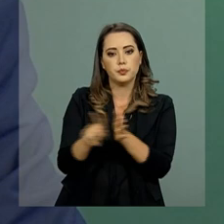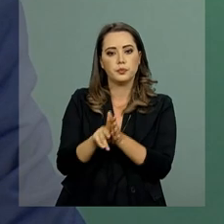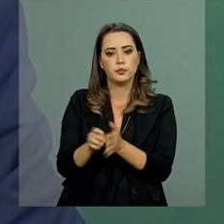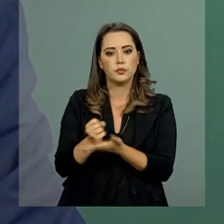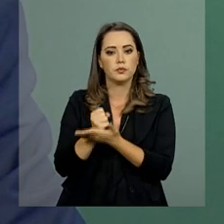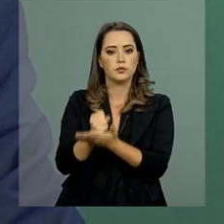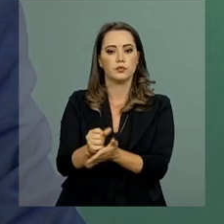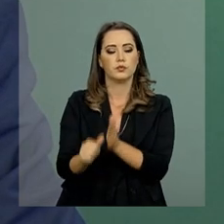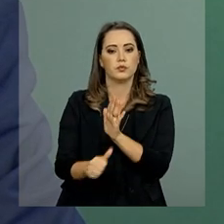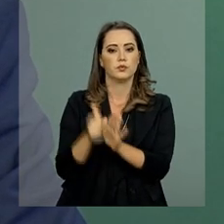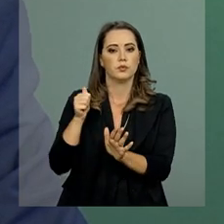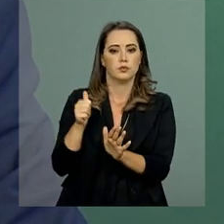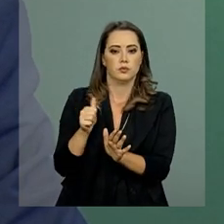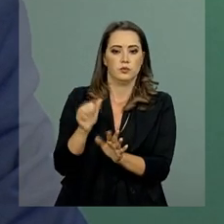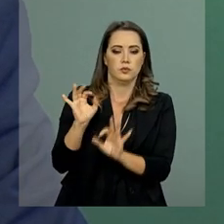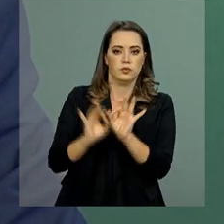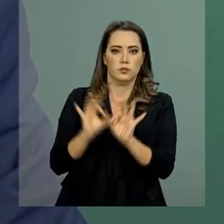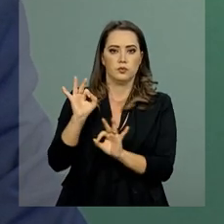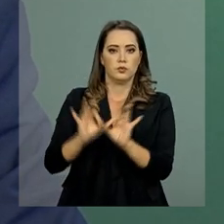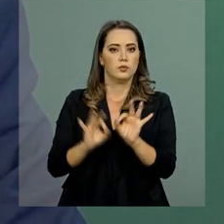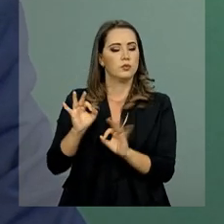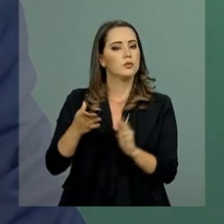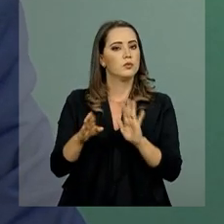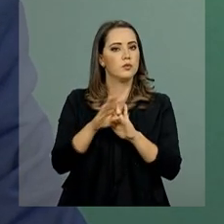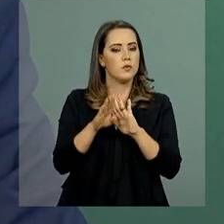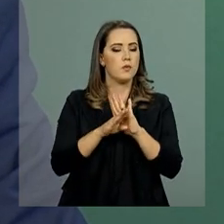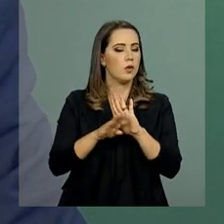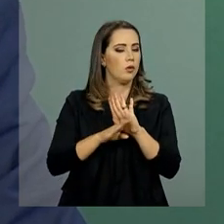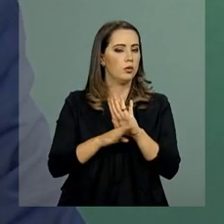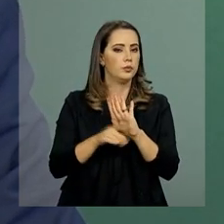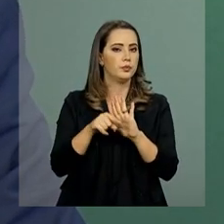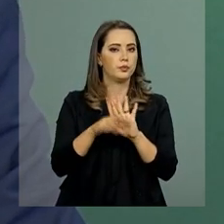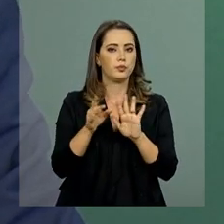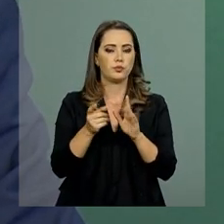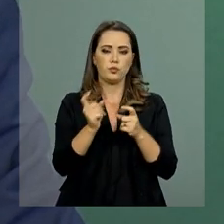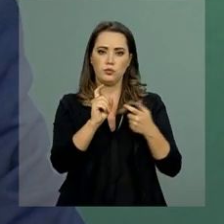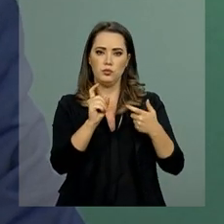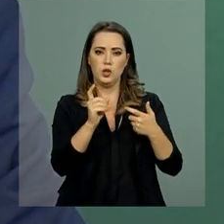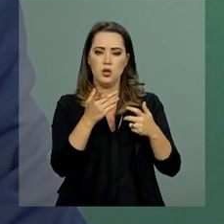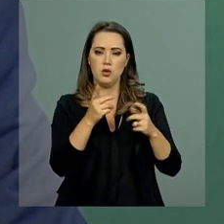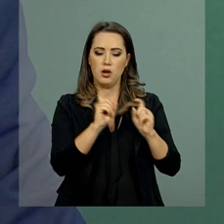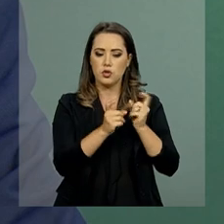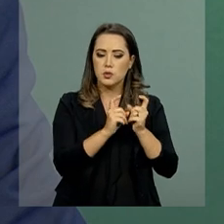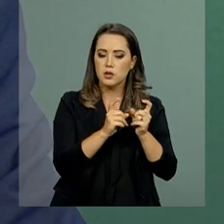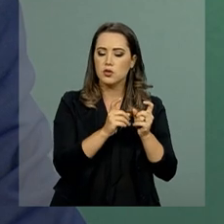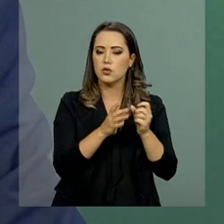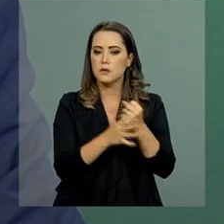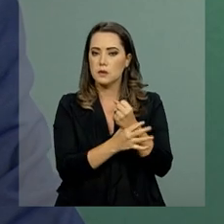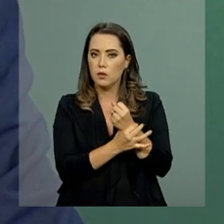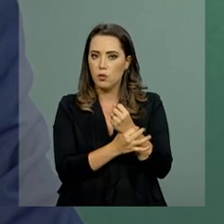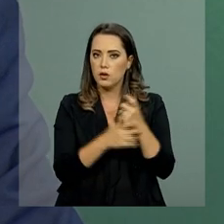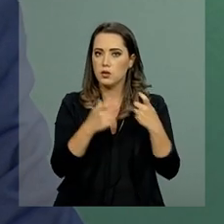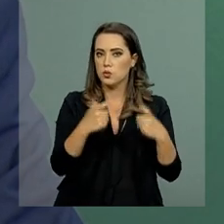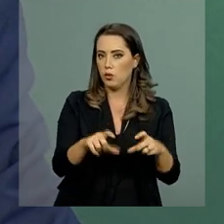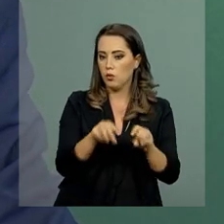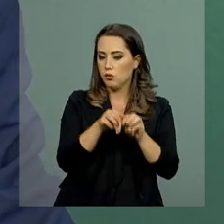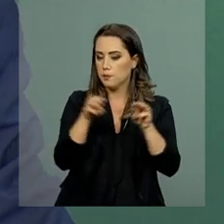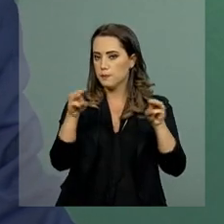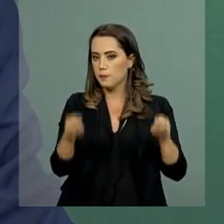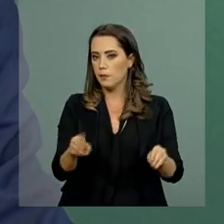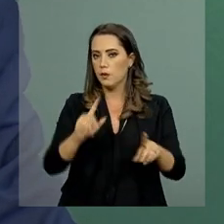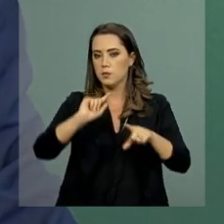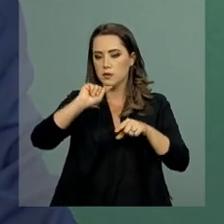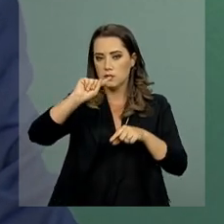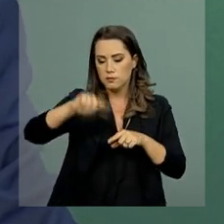primeiro para a elaboração de projetos executivos de segurança e de melhoria das instalações e